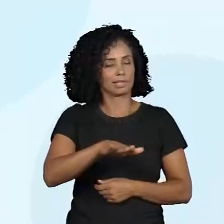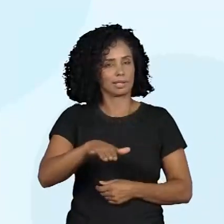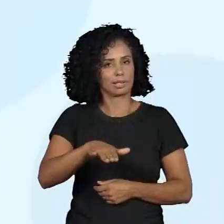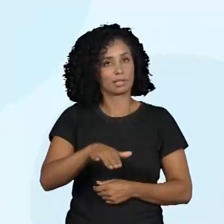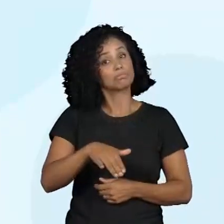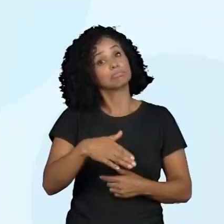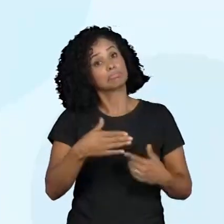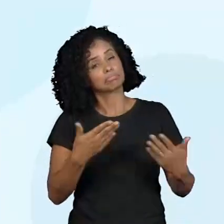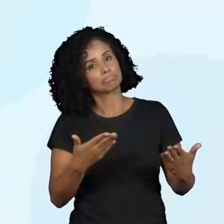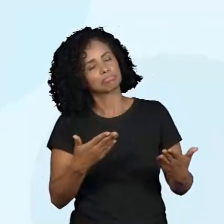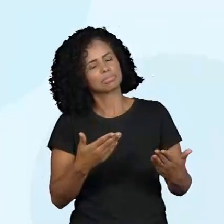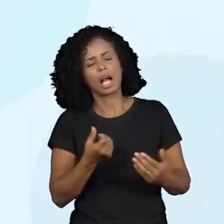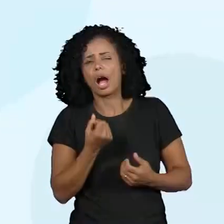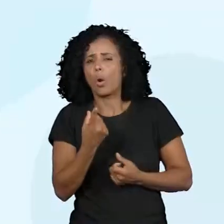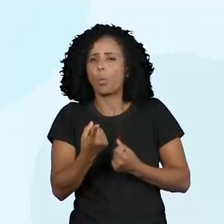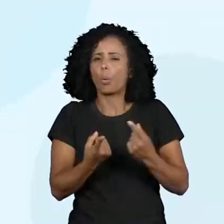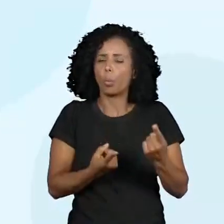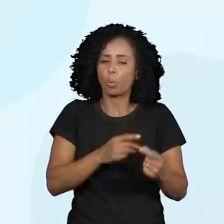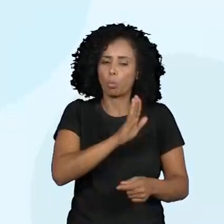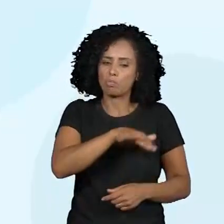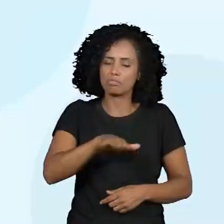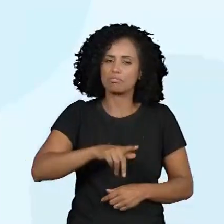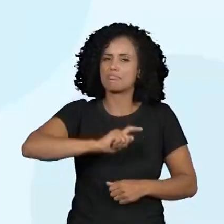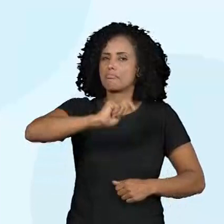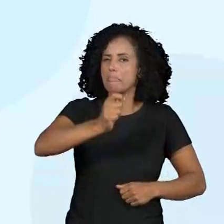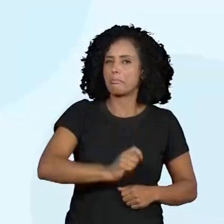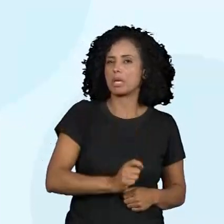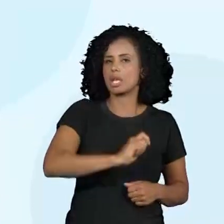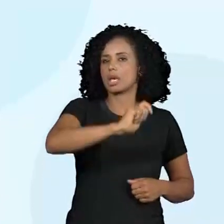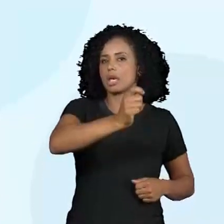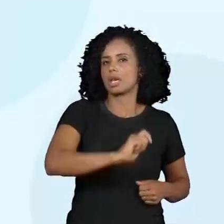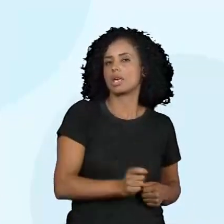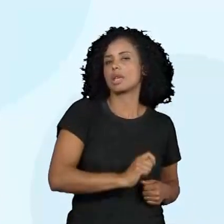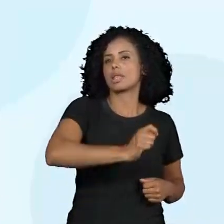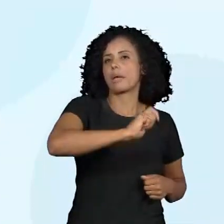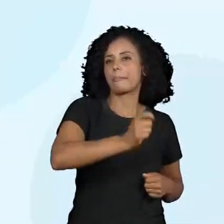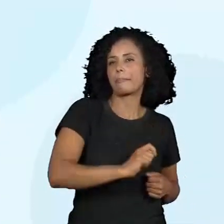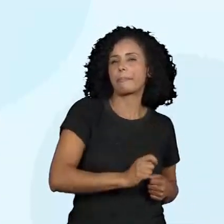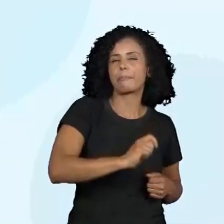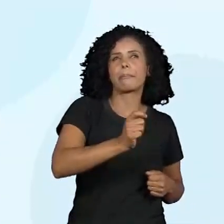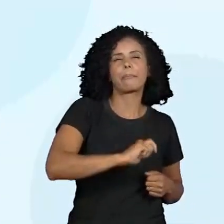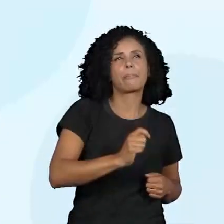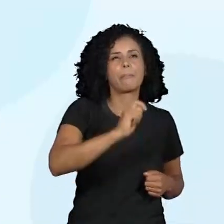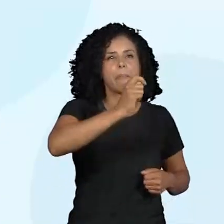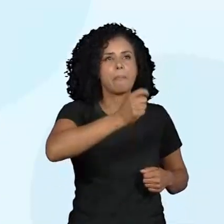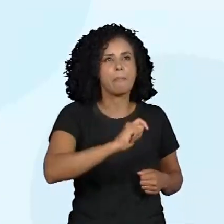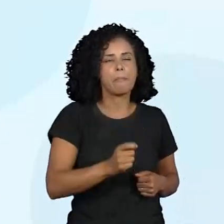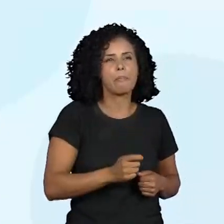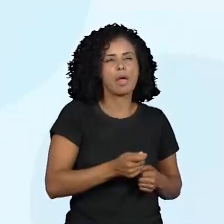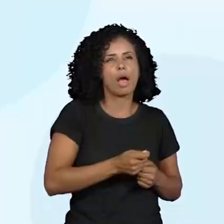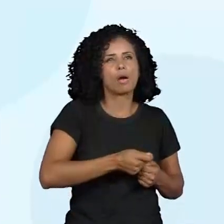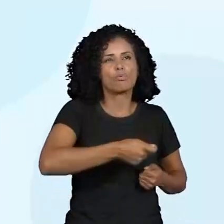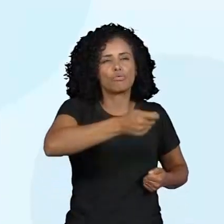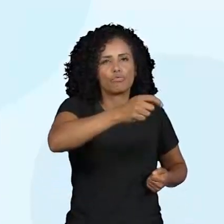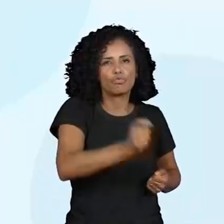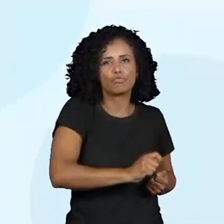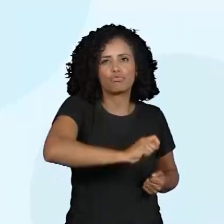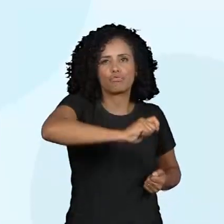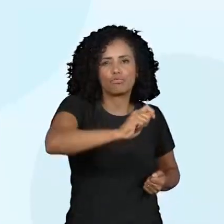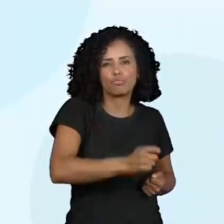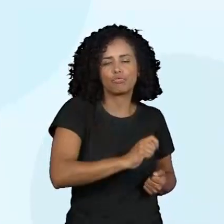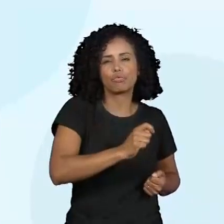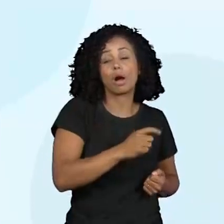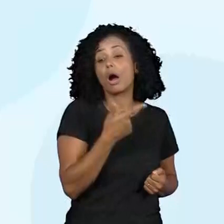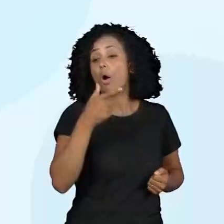umas empinava pipas umas empinava pipas outras